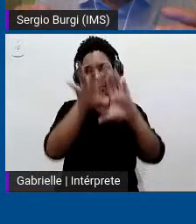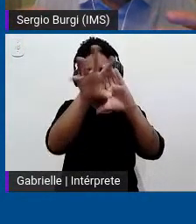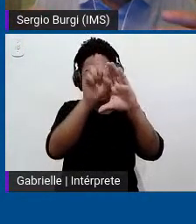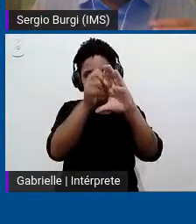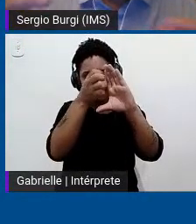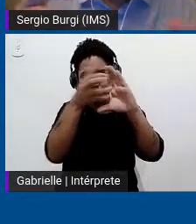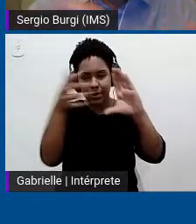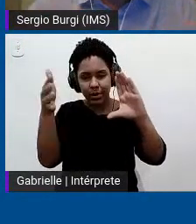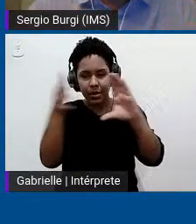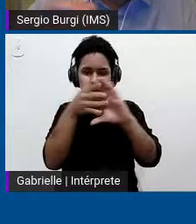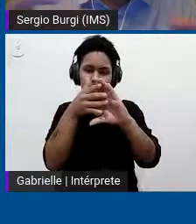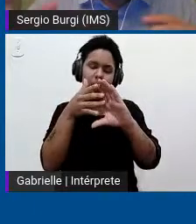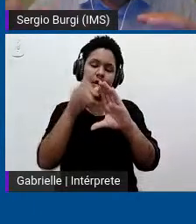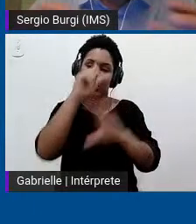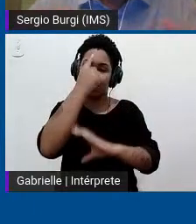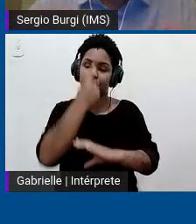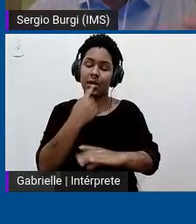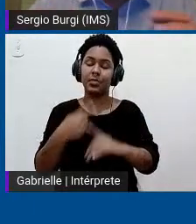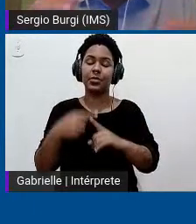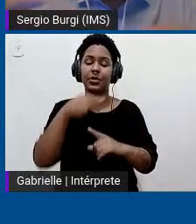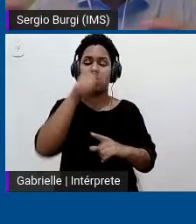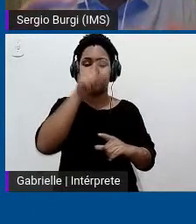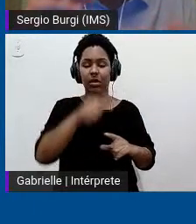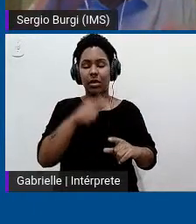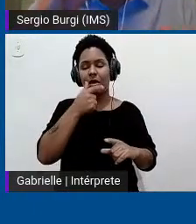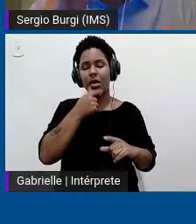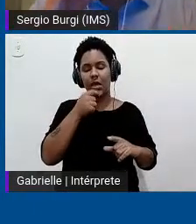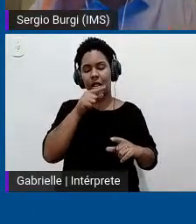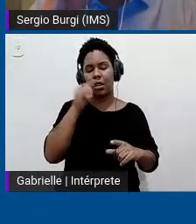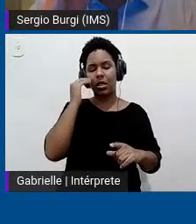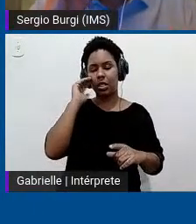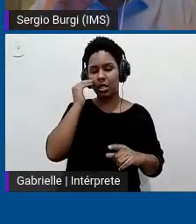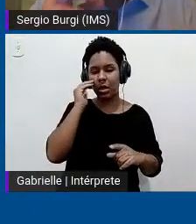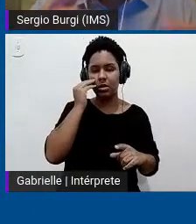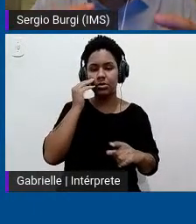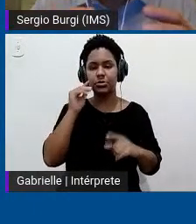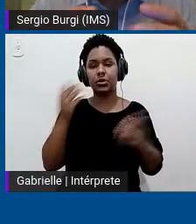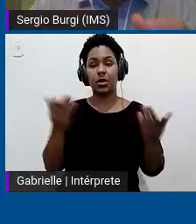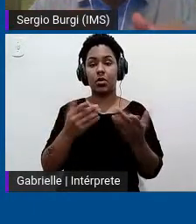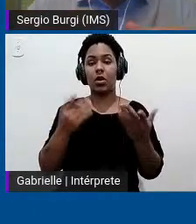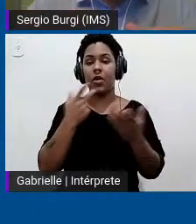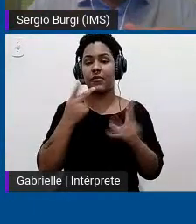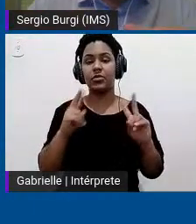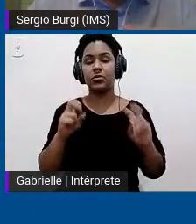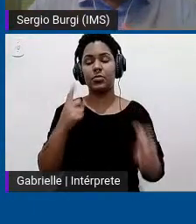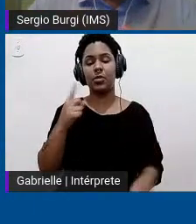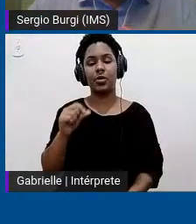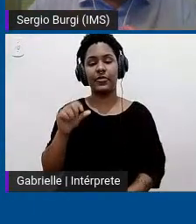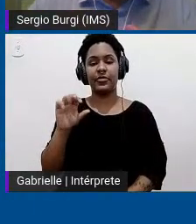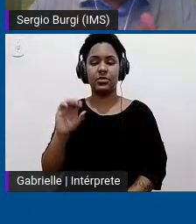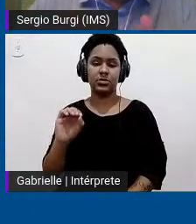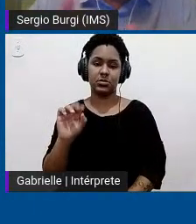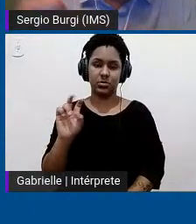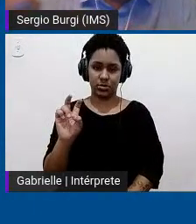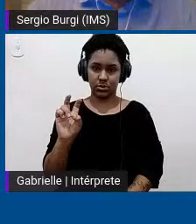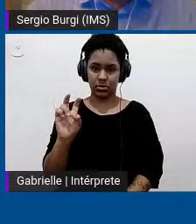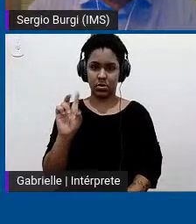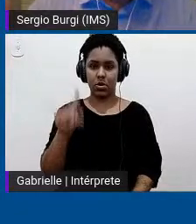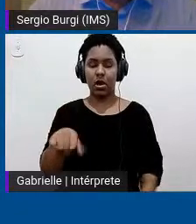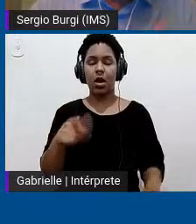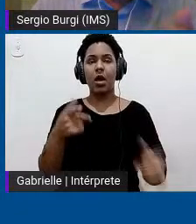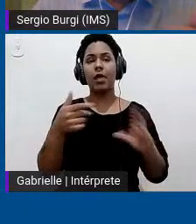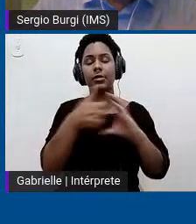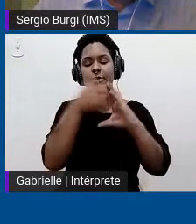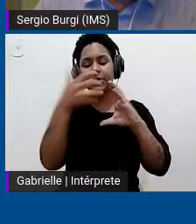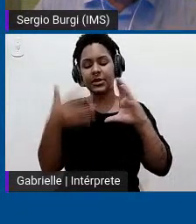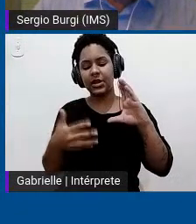ele compreende aspectos, nesse momento, estamos falando de 1905, de aspectos de custo